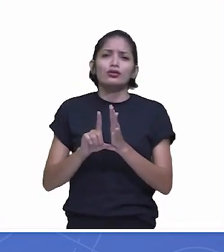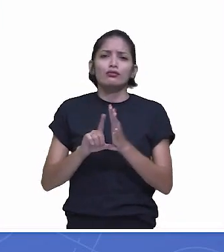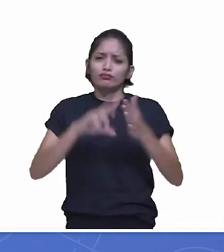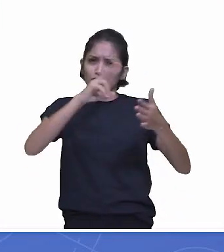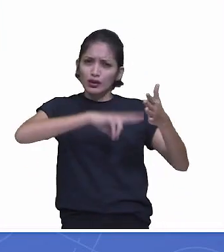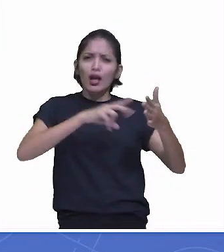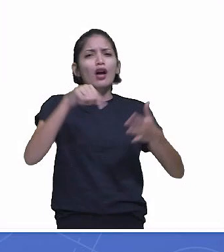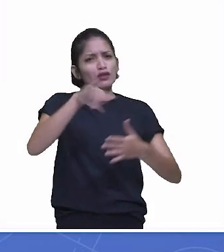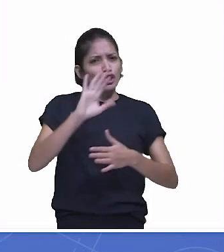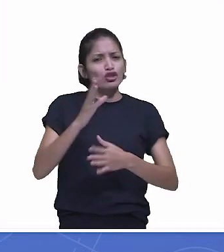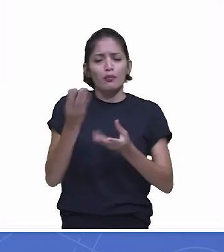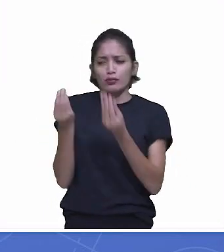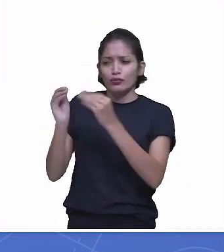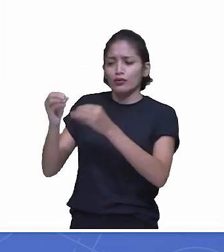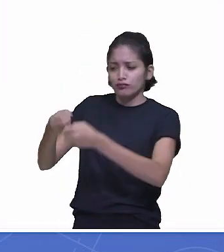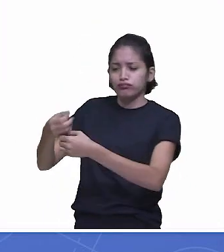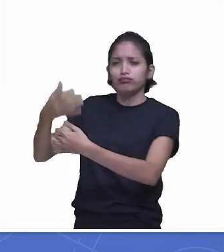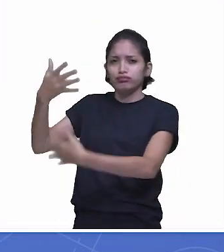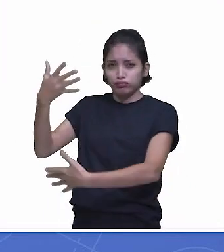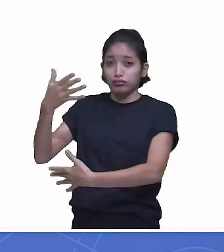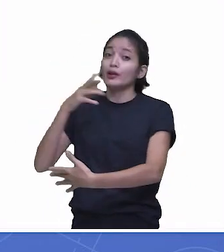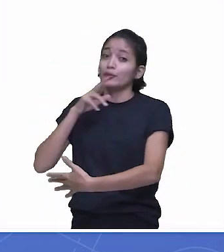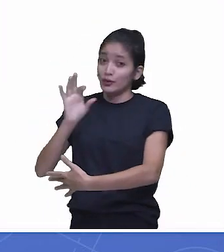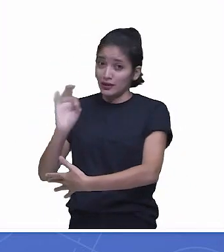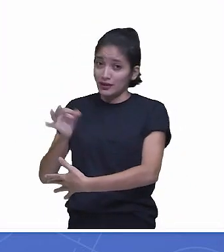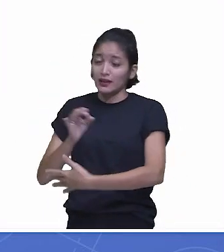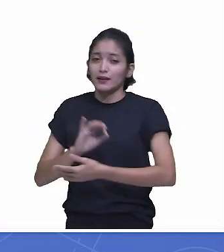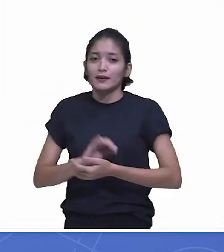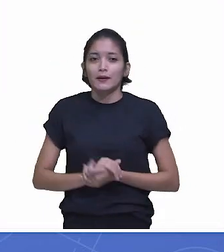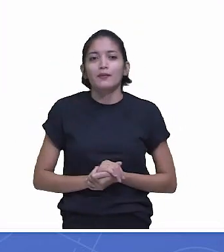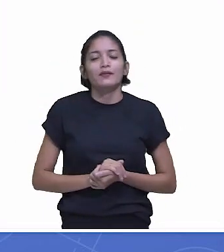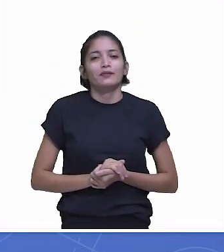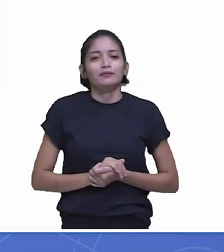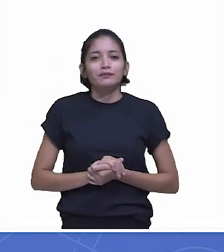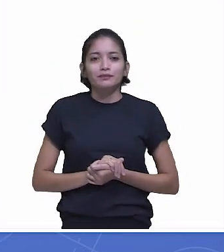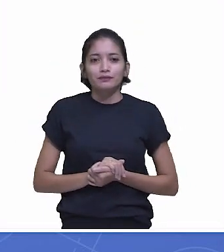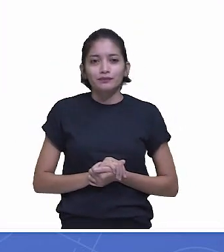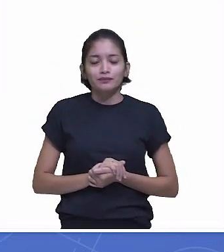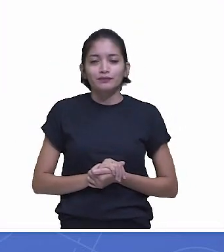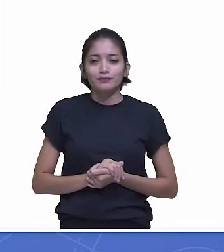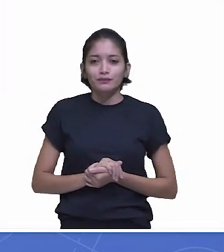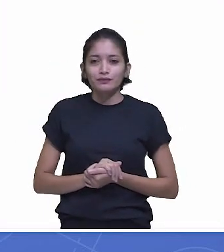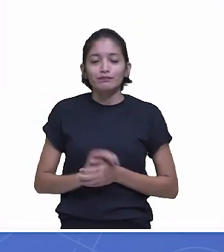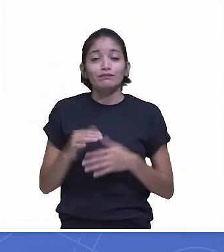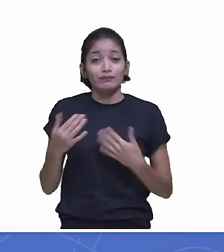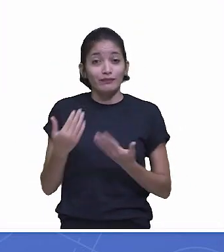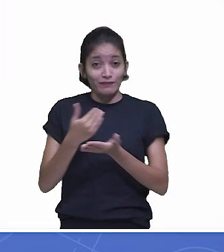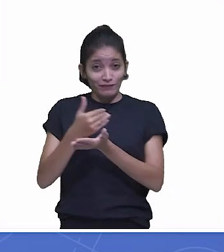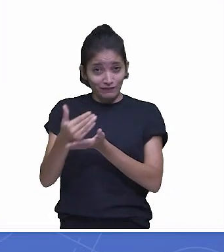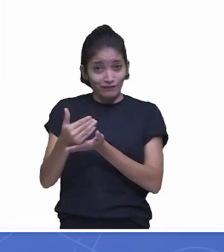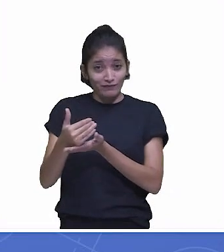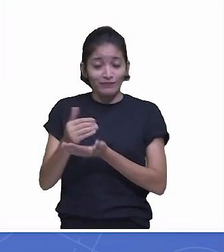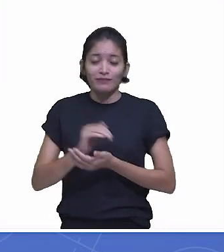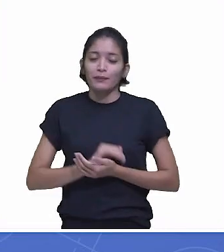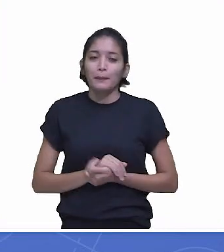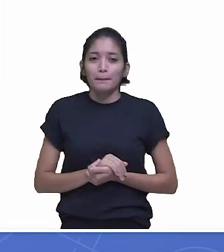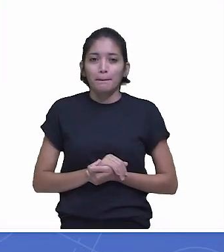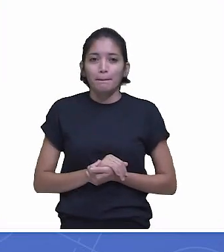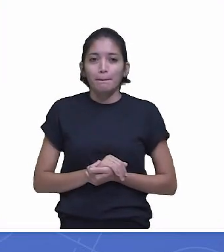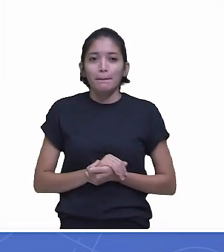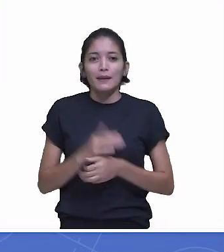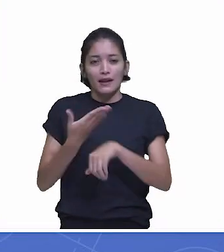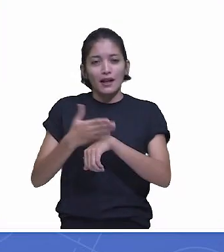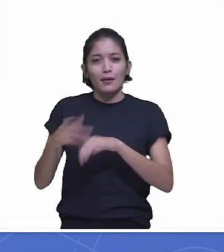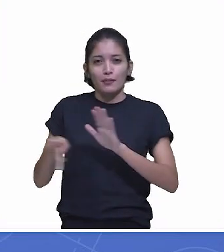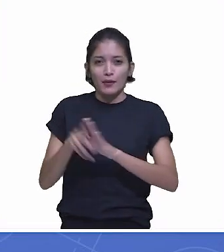vocês já podem colocar as respostas de vocês para as questões que vocês realizaram, certo? Então, vamos começar agora o nosso Exercitando de